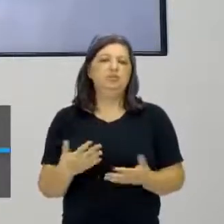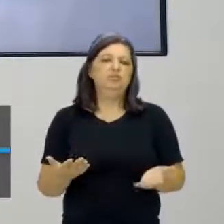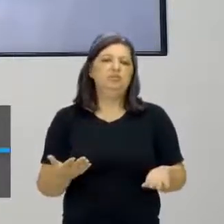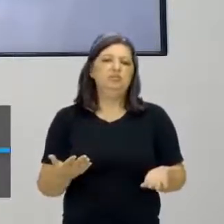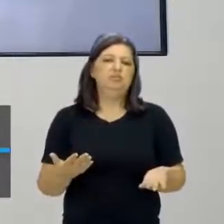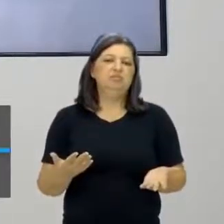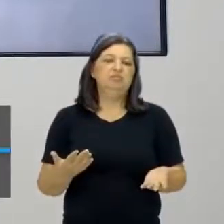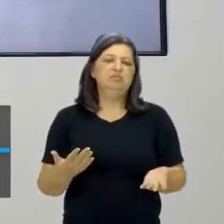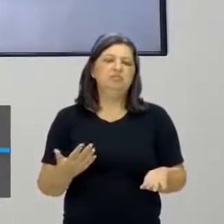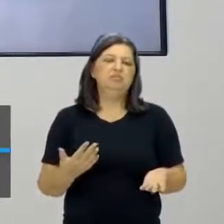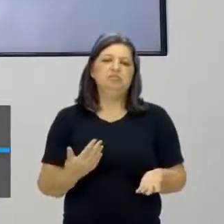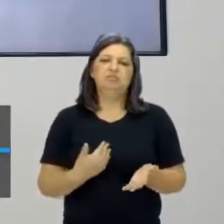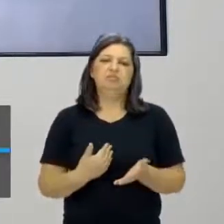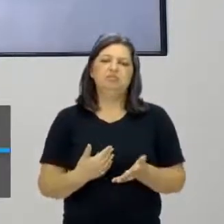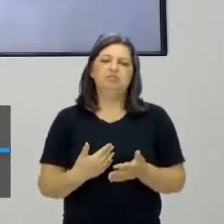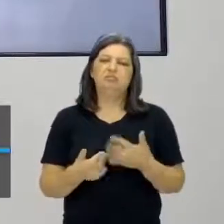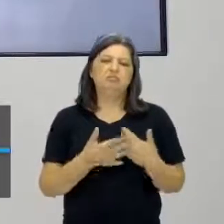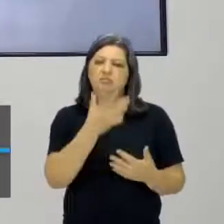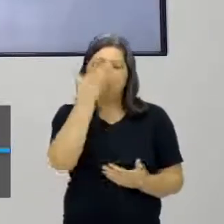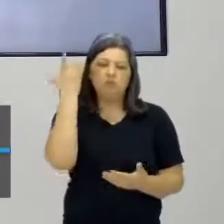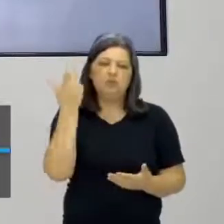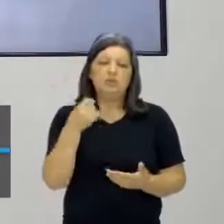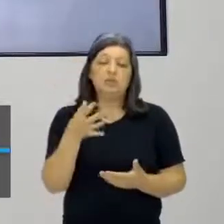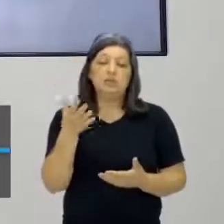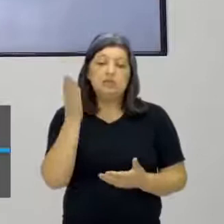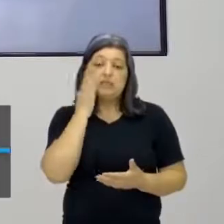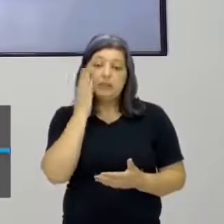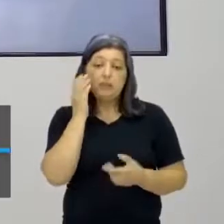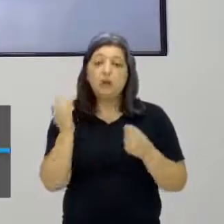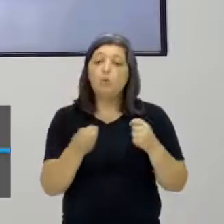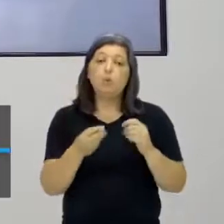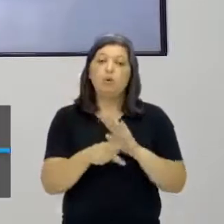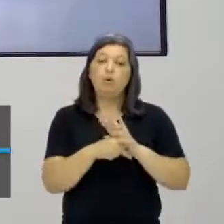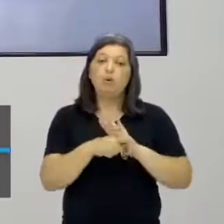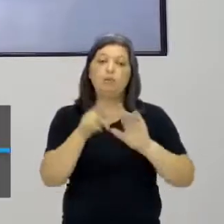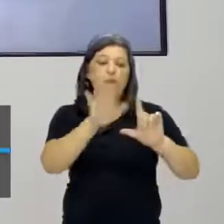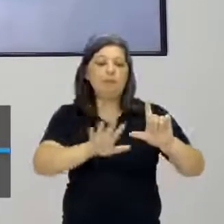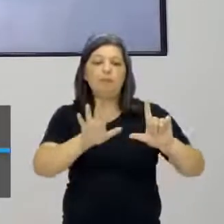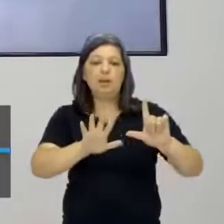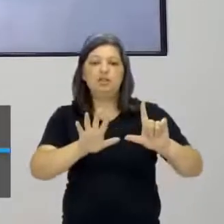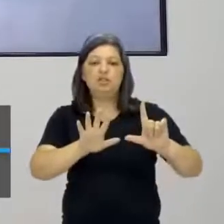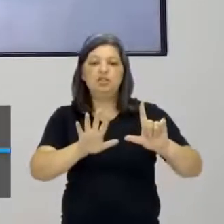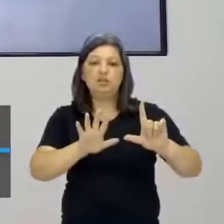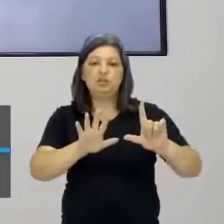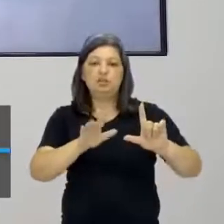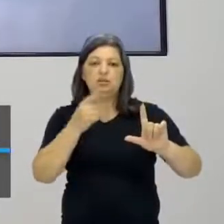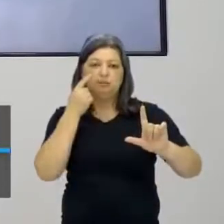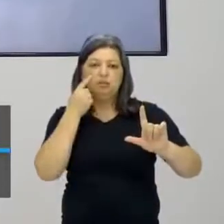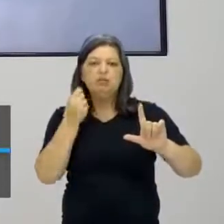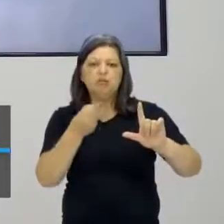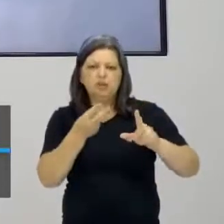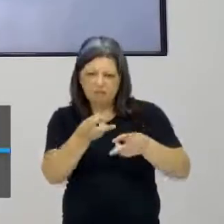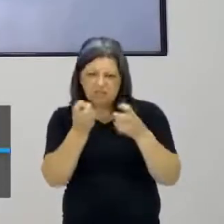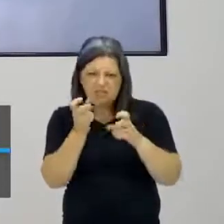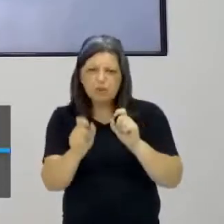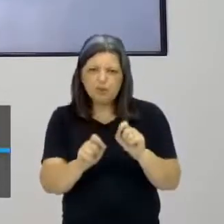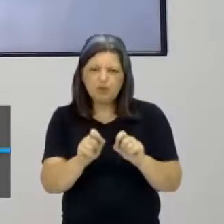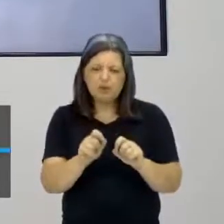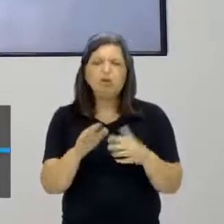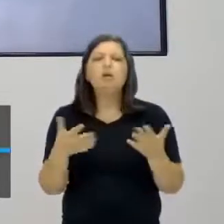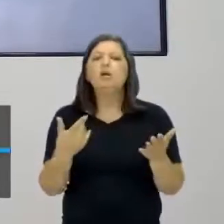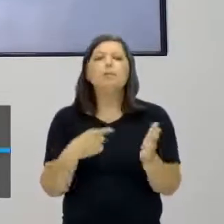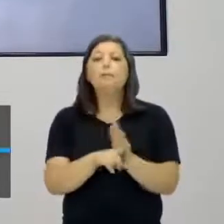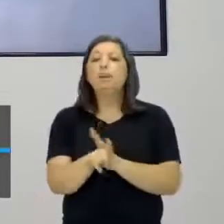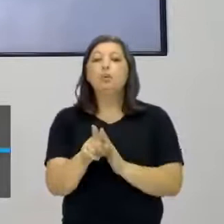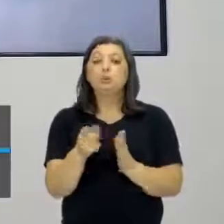Professor não, vai na vida real. Se você quiser saber o que uma imagem fala para você, pergunta para a imagem. Pergunta para a imagem. Como é que você pergunta